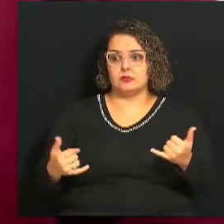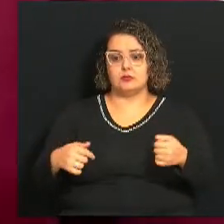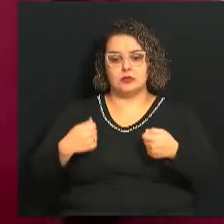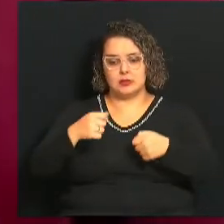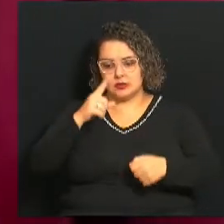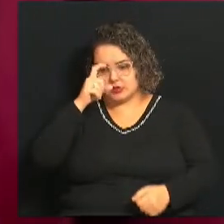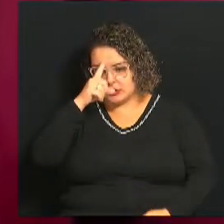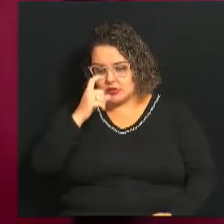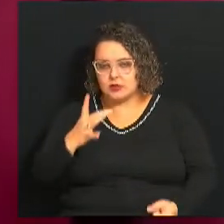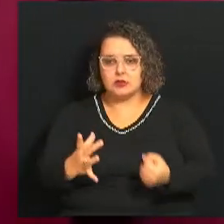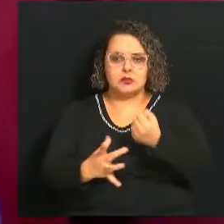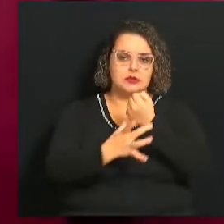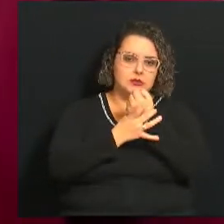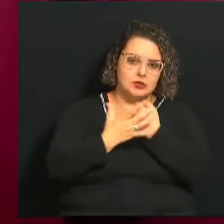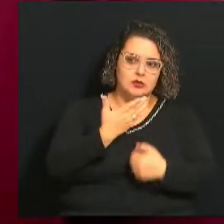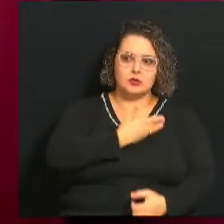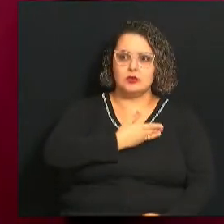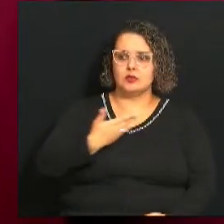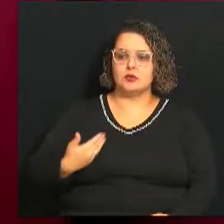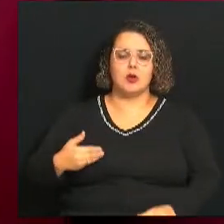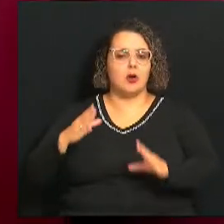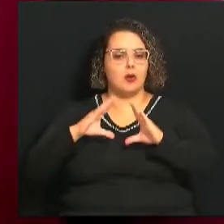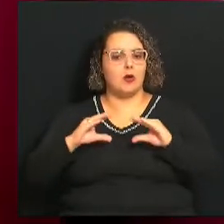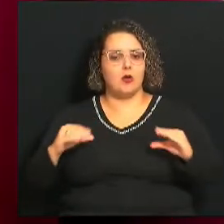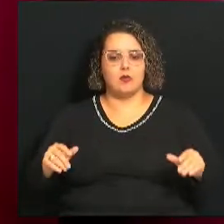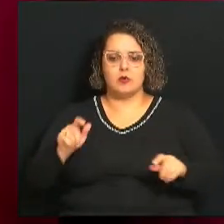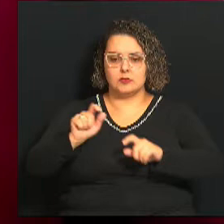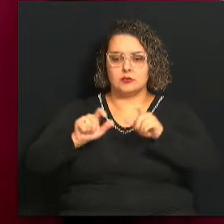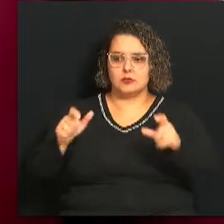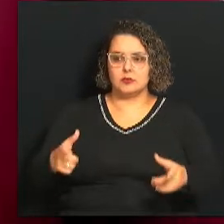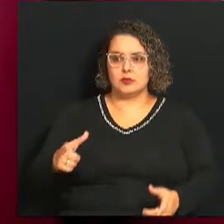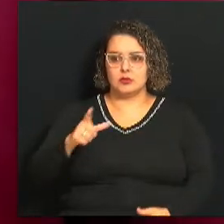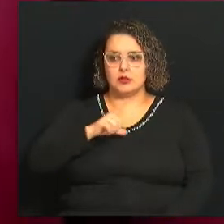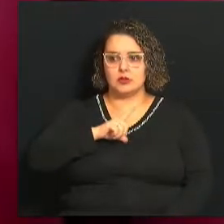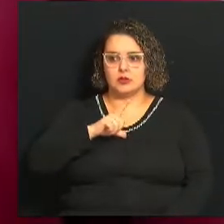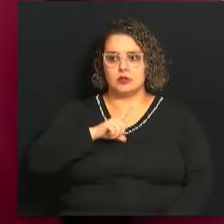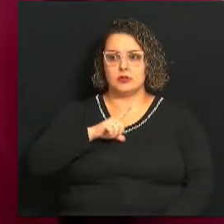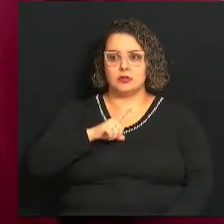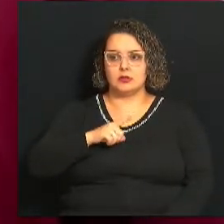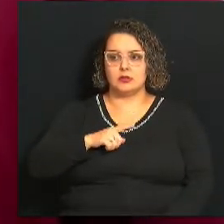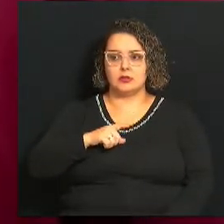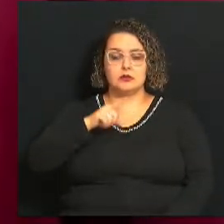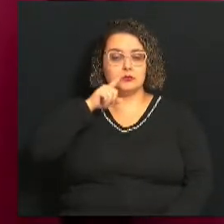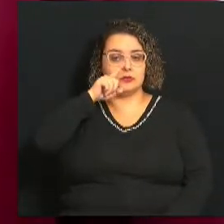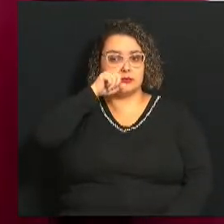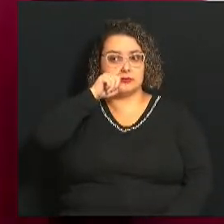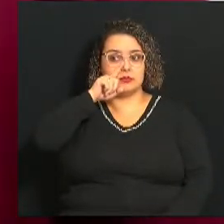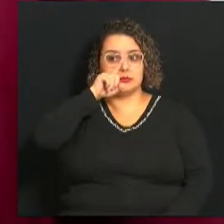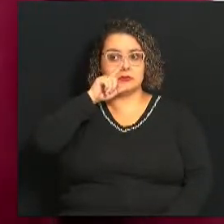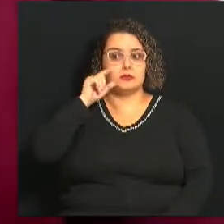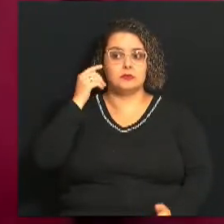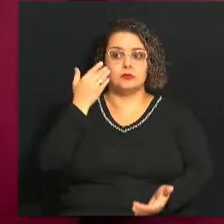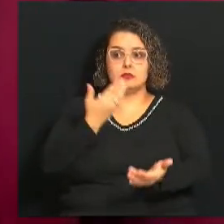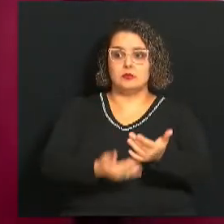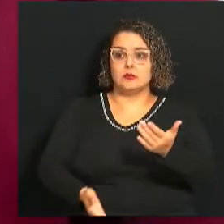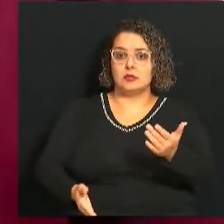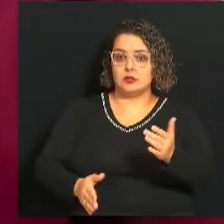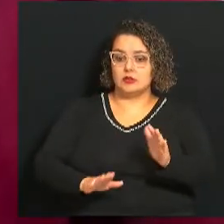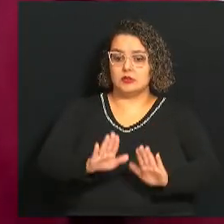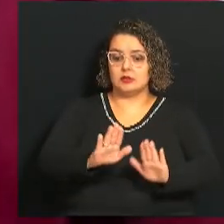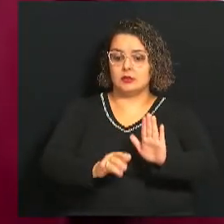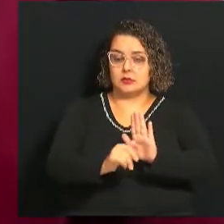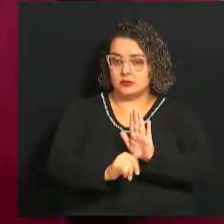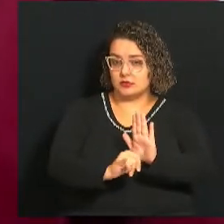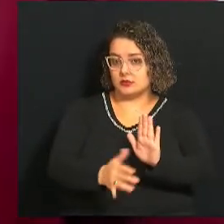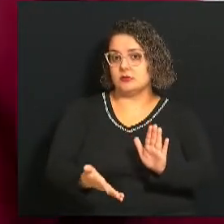segurança pública, o conforto das pessoas. Então, nós temos aí até por risco de perder a concessão se a gente negligenciar